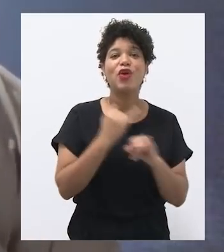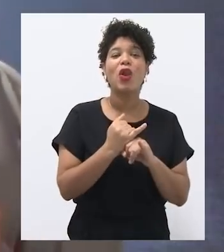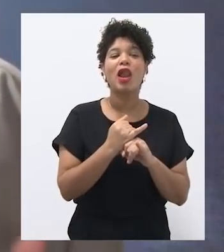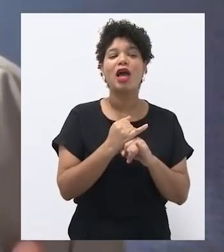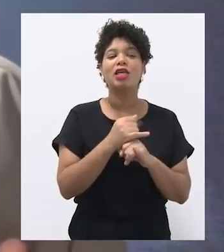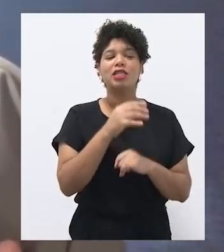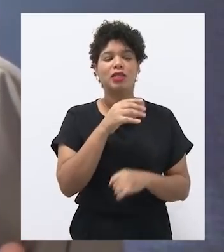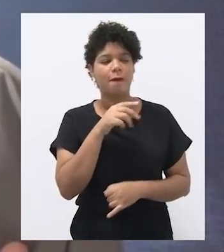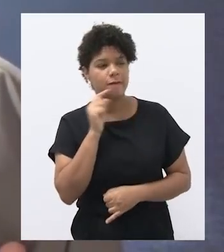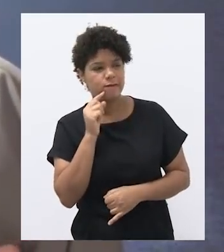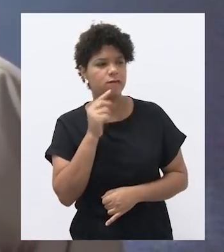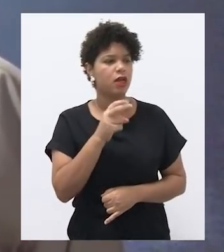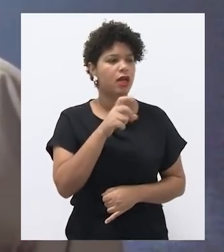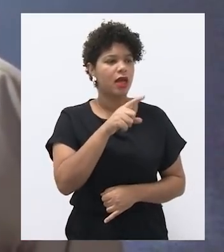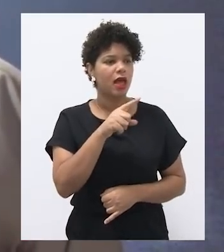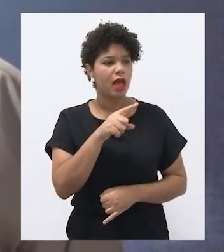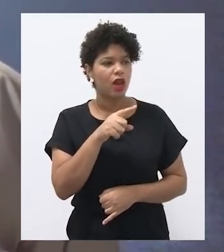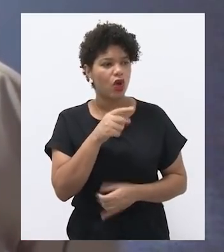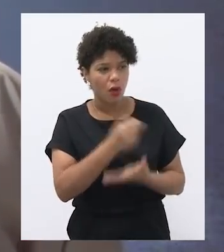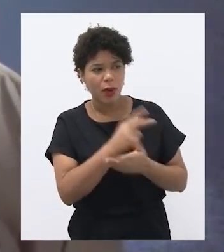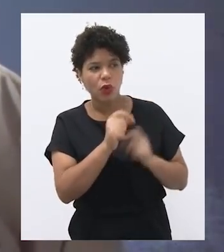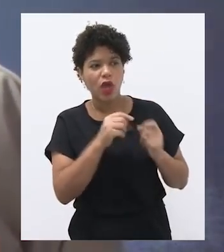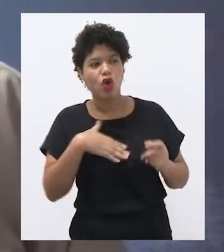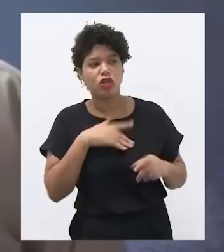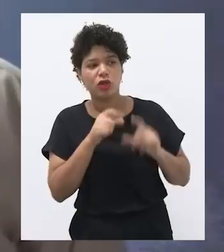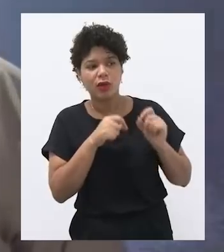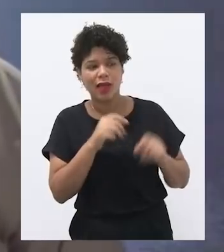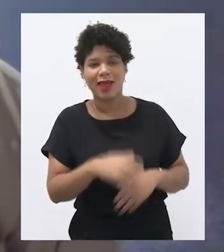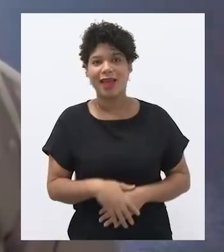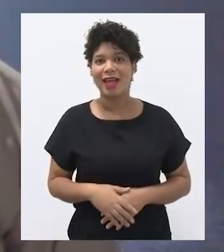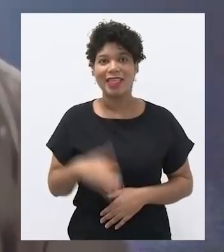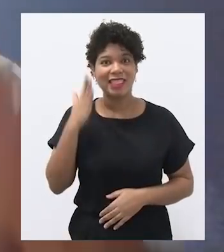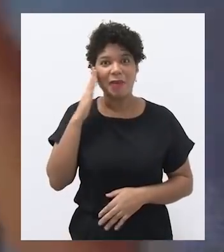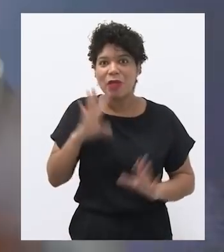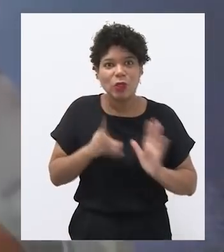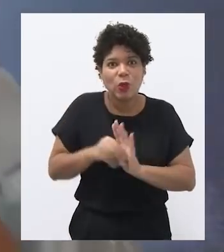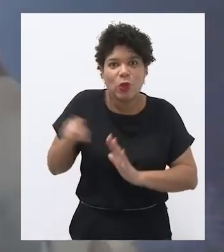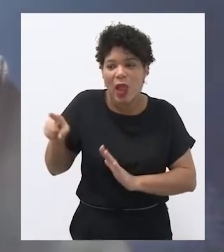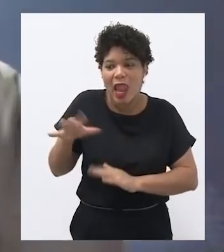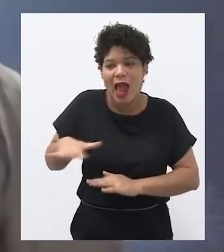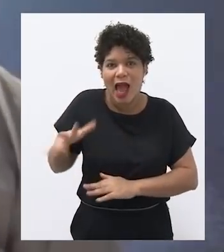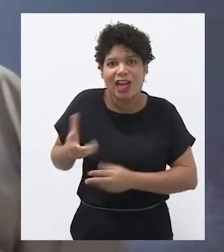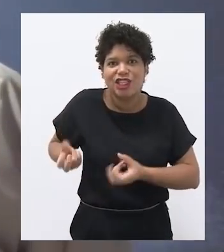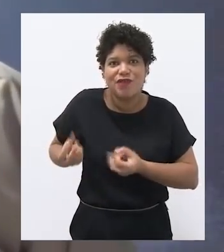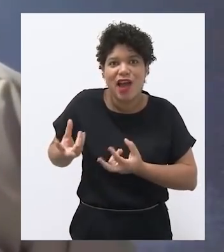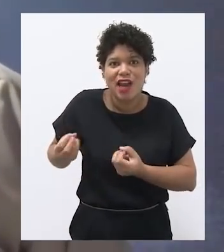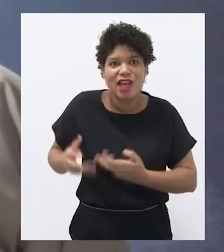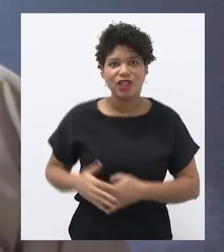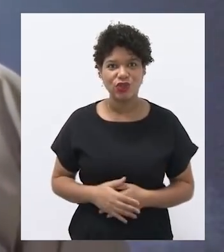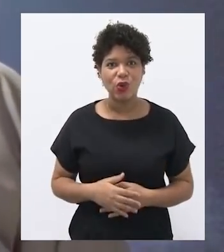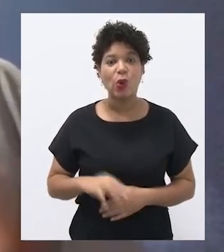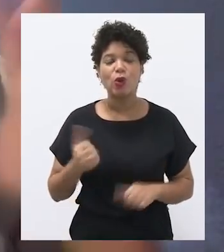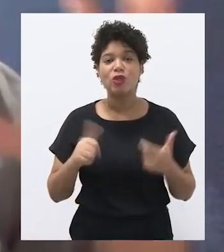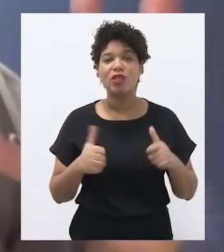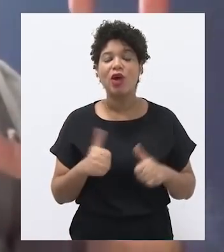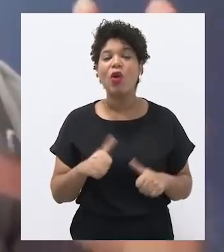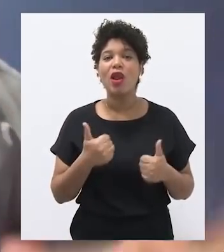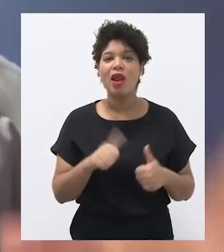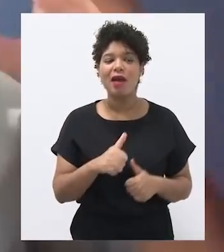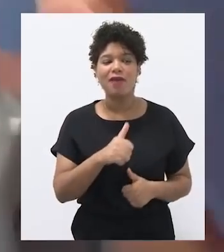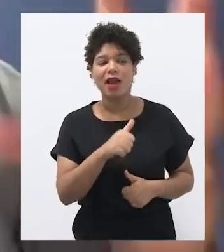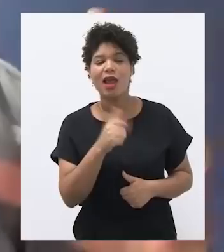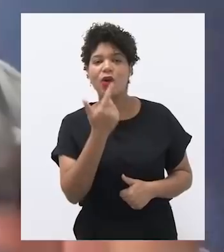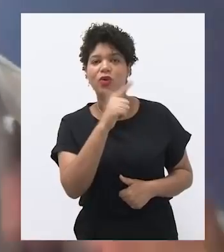comprar, qual é o próximo produto que você vai se interessar, quanto tempo precisa para tomada de decisão do consumo.